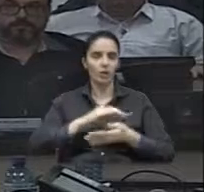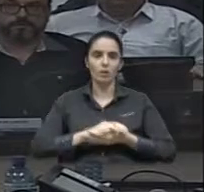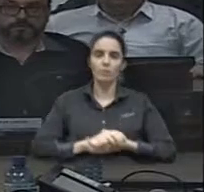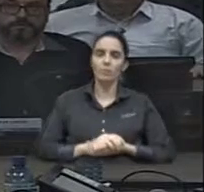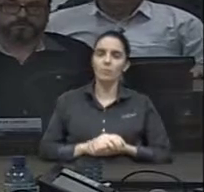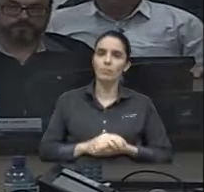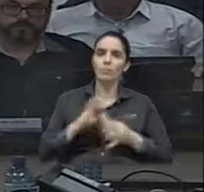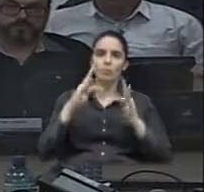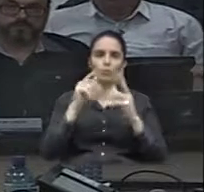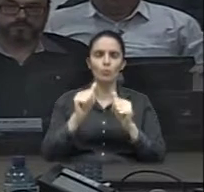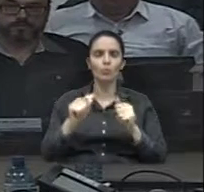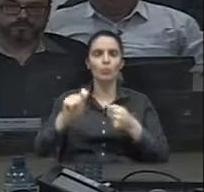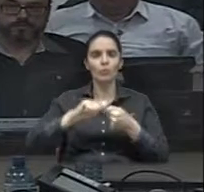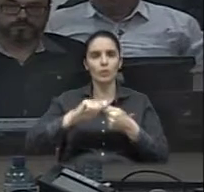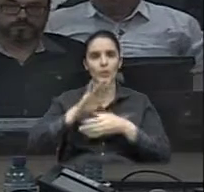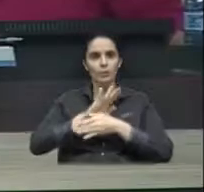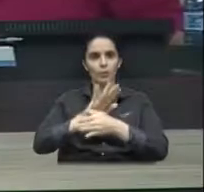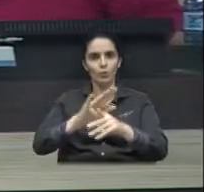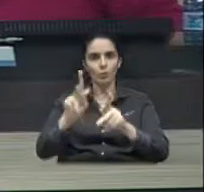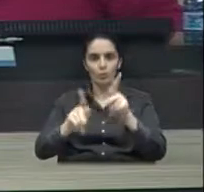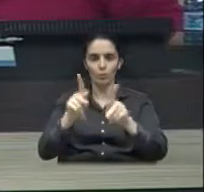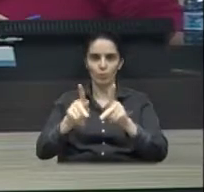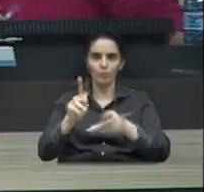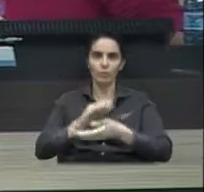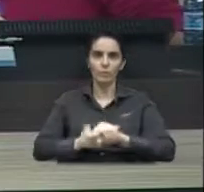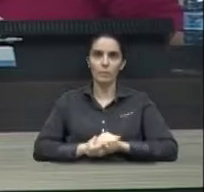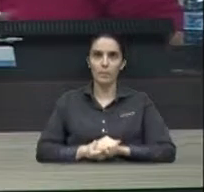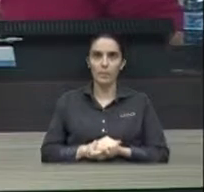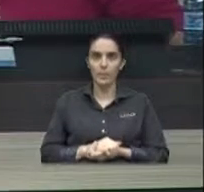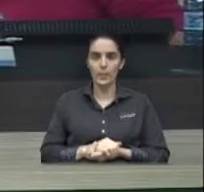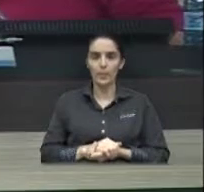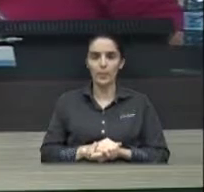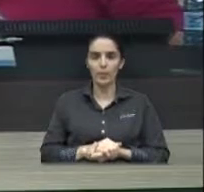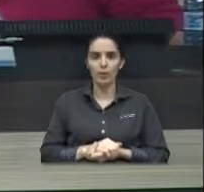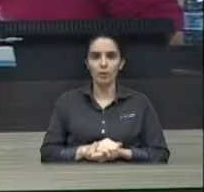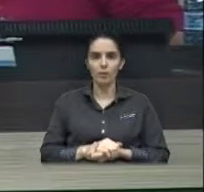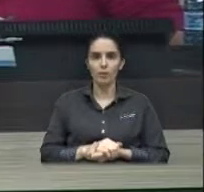pode fazer pela nossa população. Obrigado. Continua a discutir, discussão. presidente.